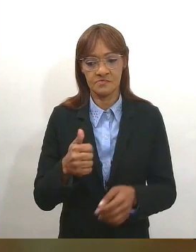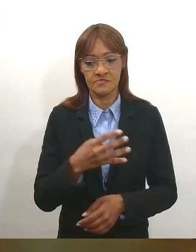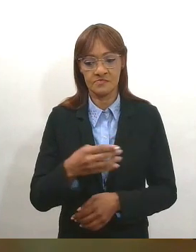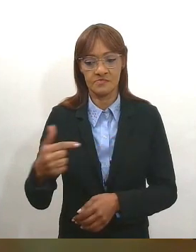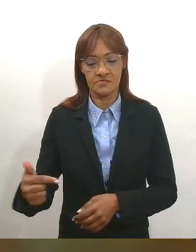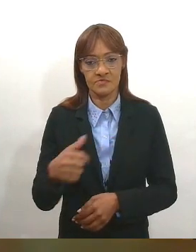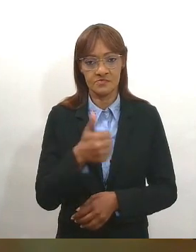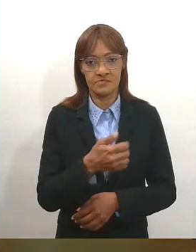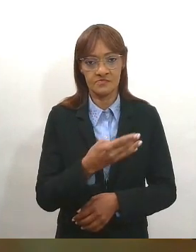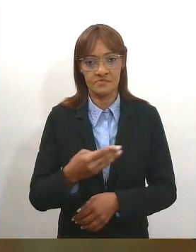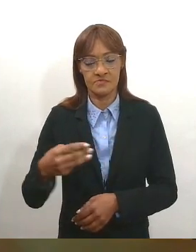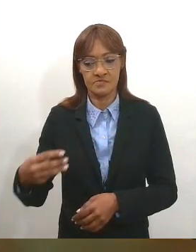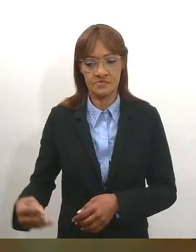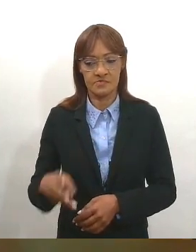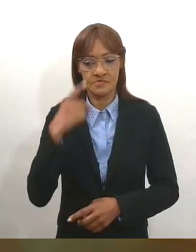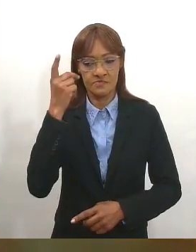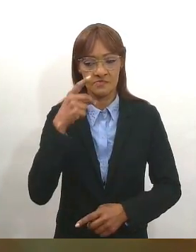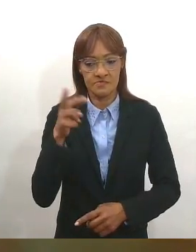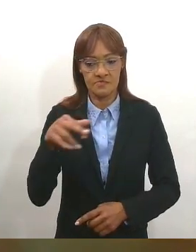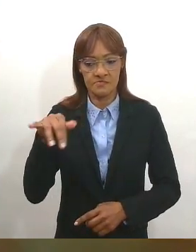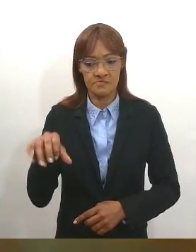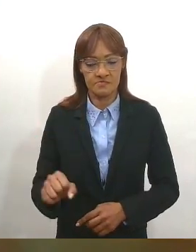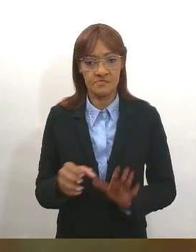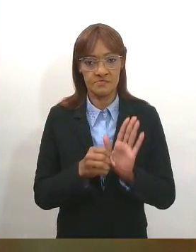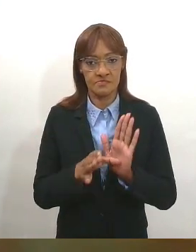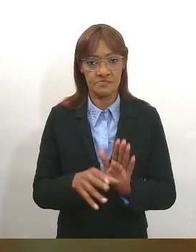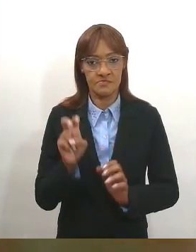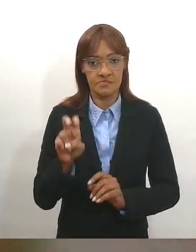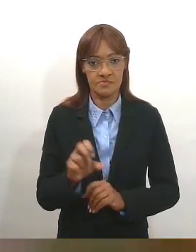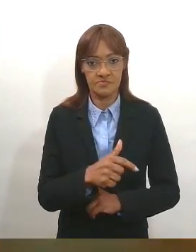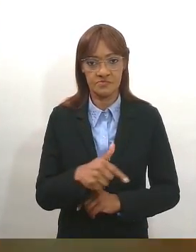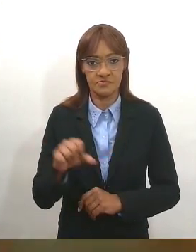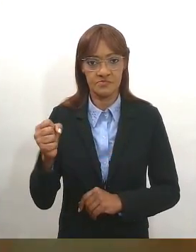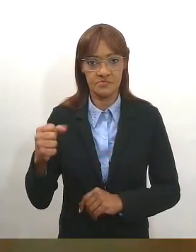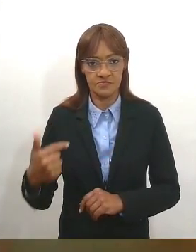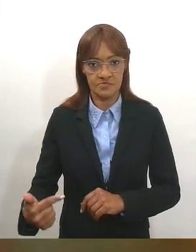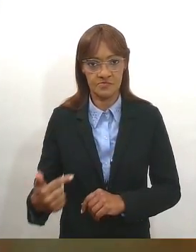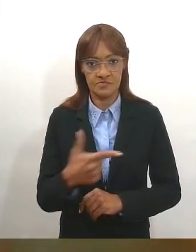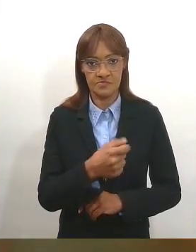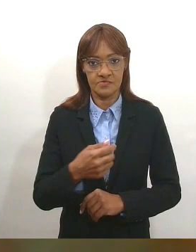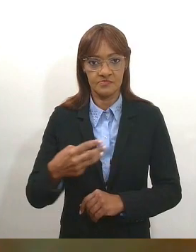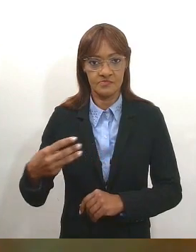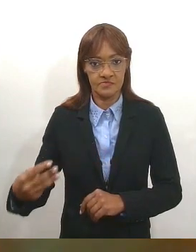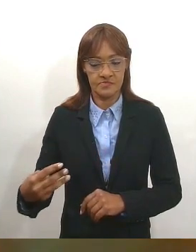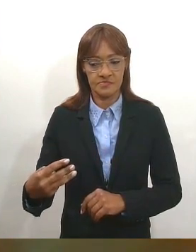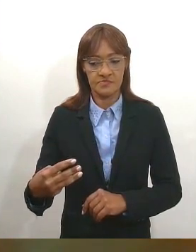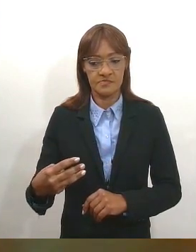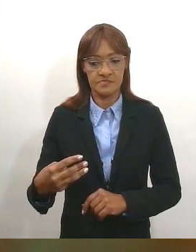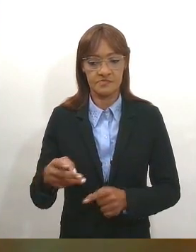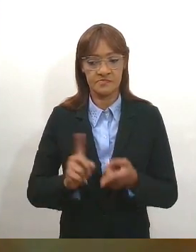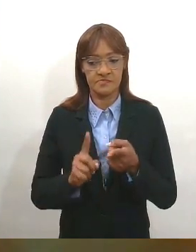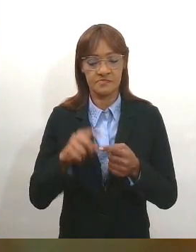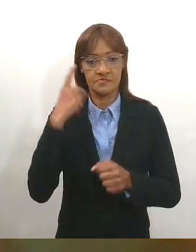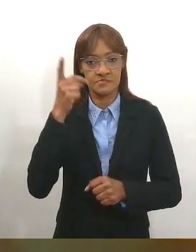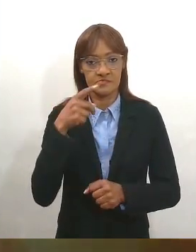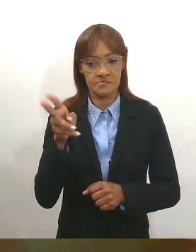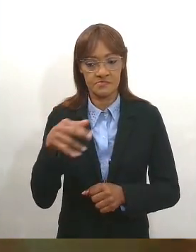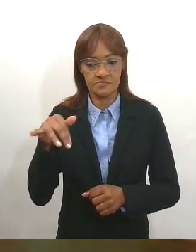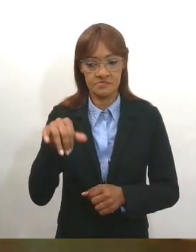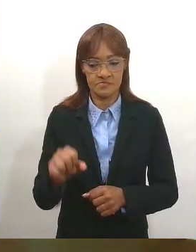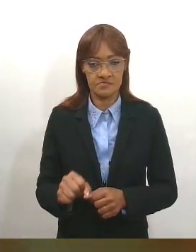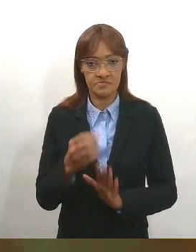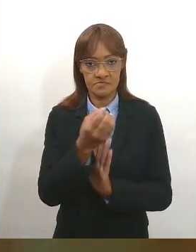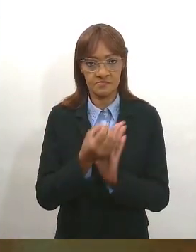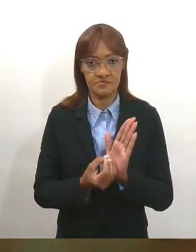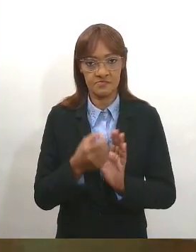Indicação número 582 de 2023, de autoria do deputado Marcos Oliveira. Ofício 265/2026, da Companhia de